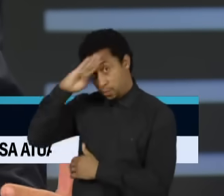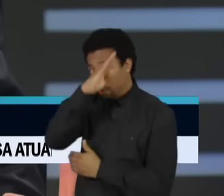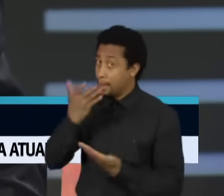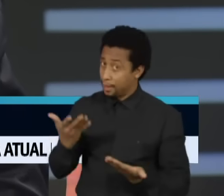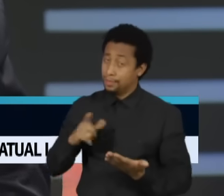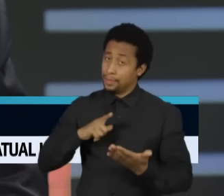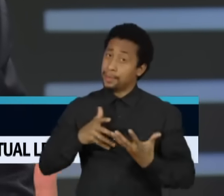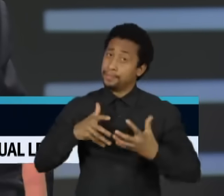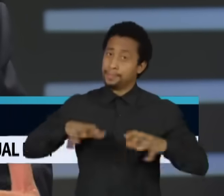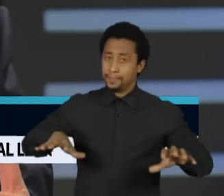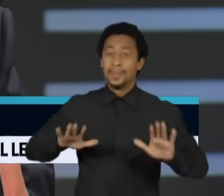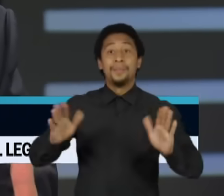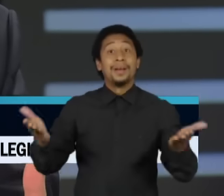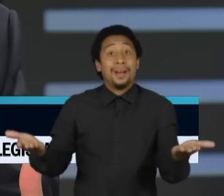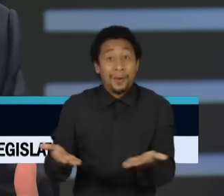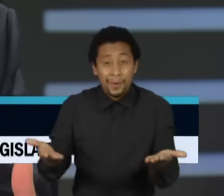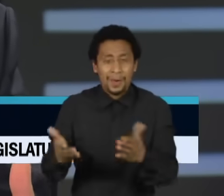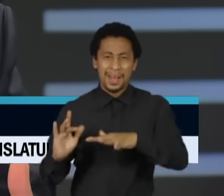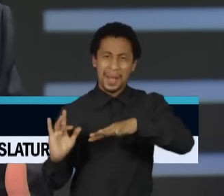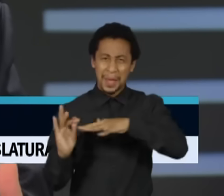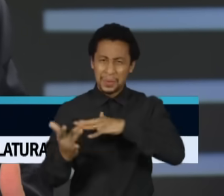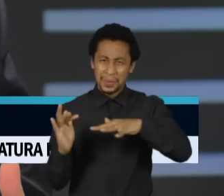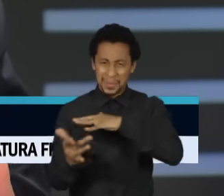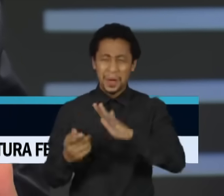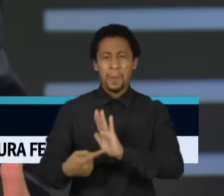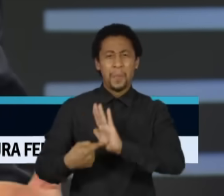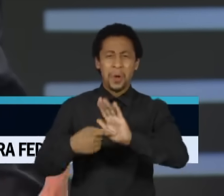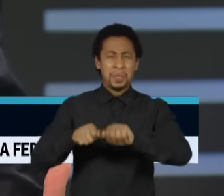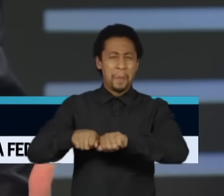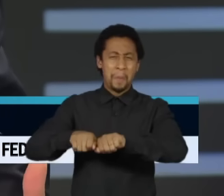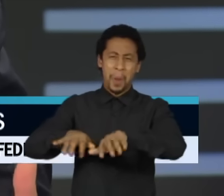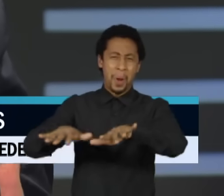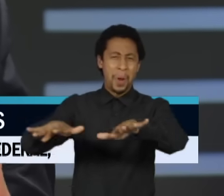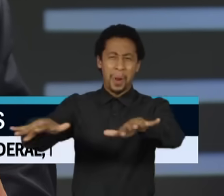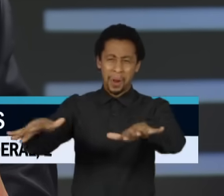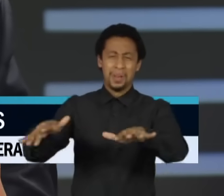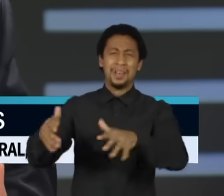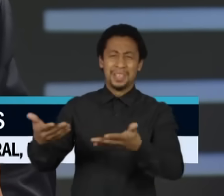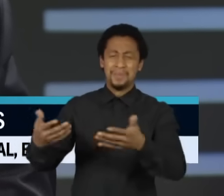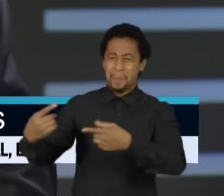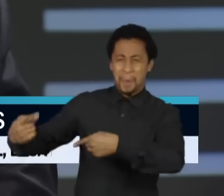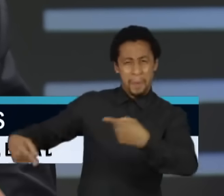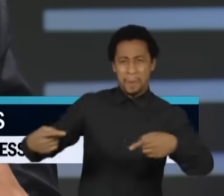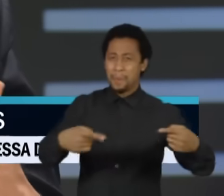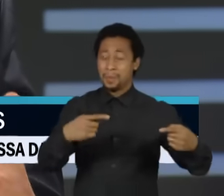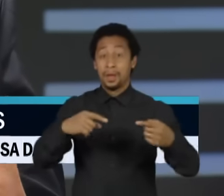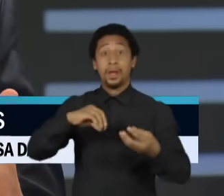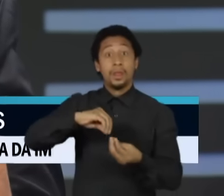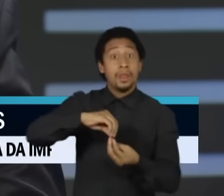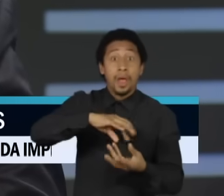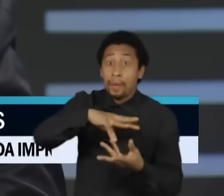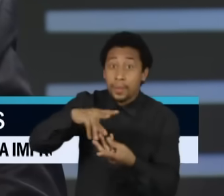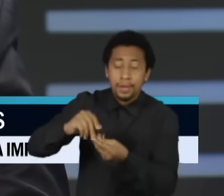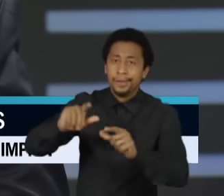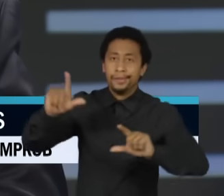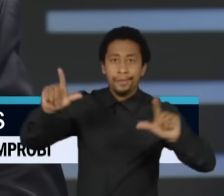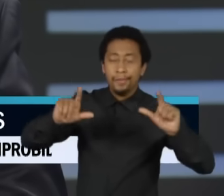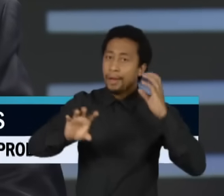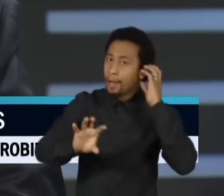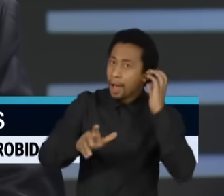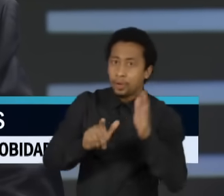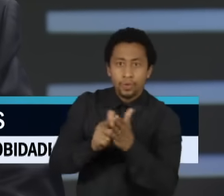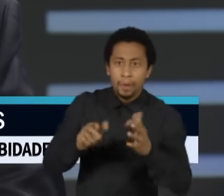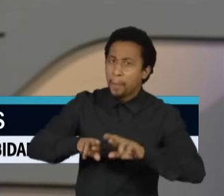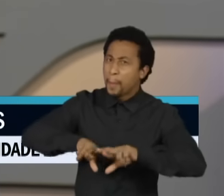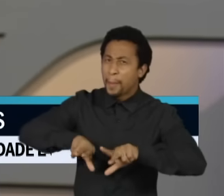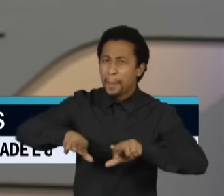todas as redes sociais, a polarização que nós vemos na mídia, a polarização dentro do seio da sociedade, ela se